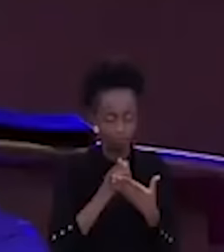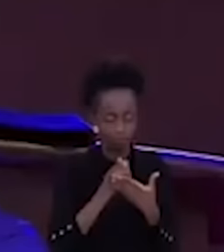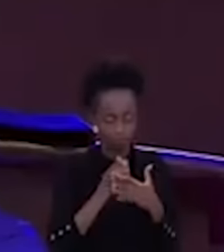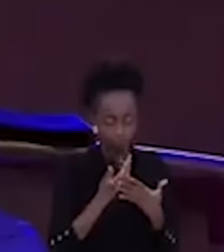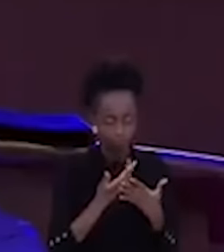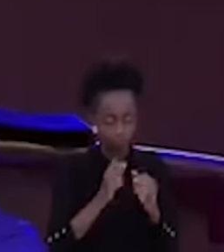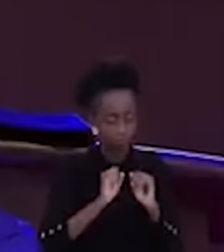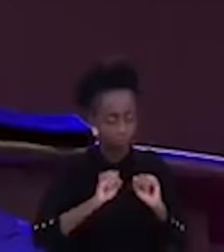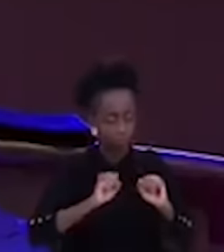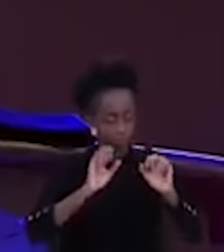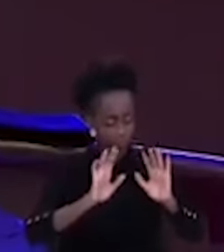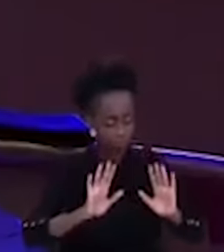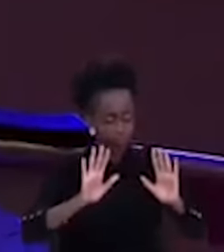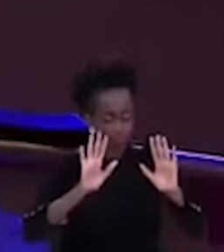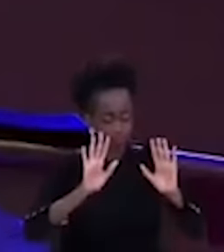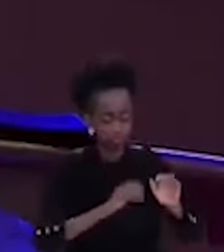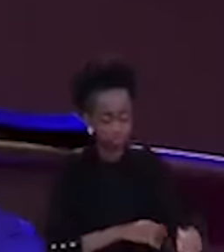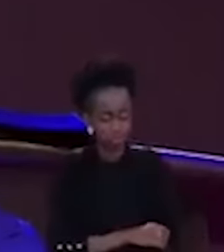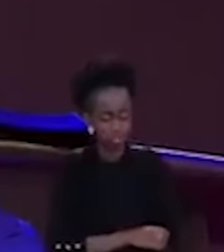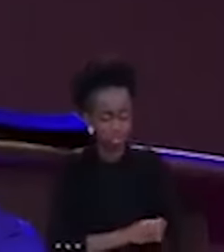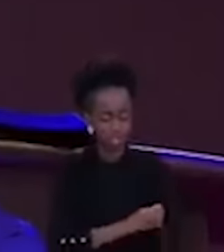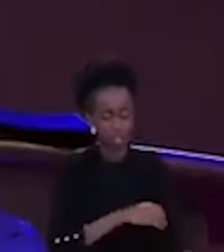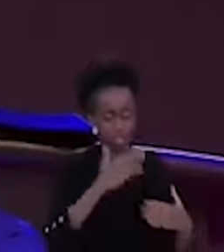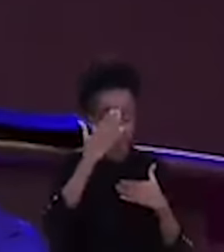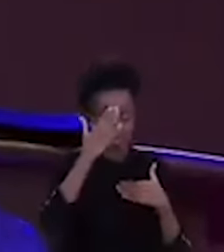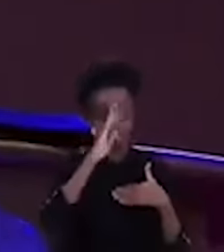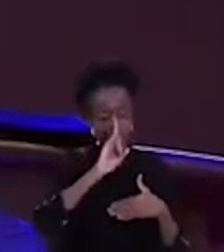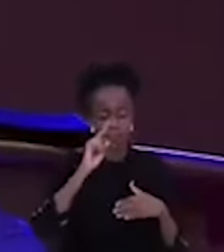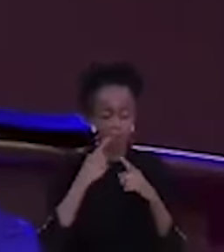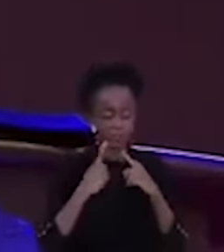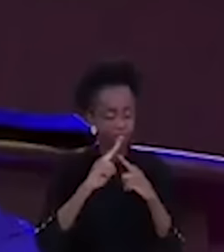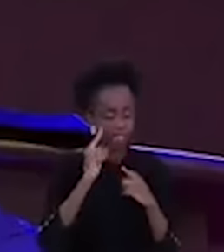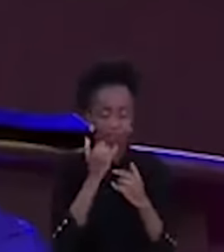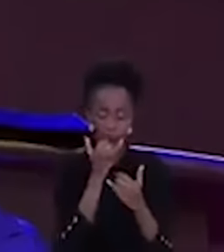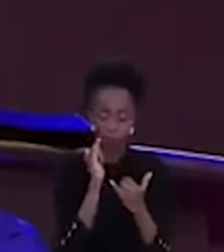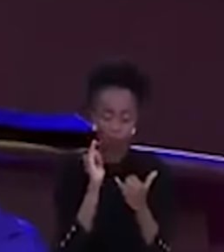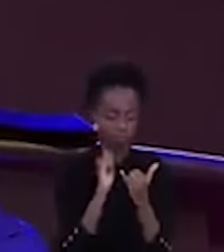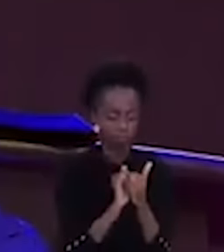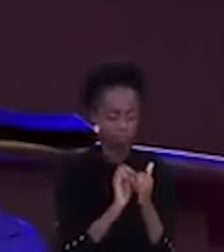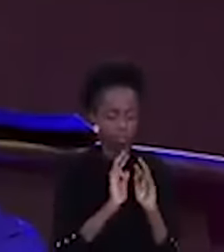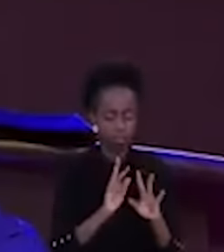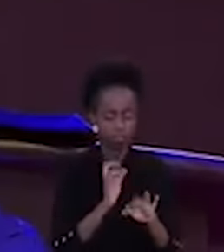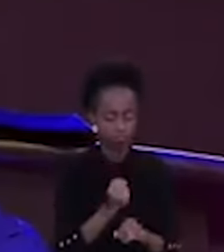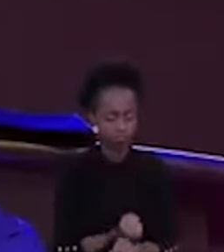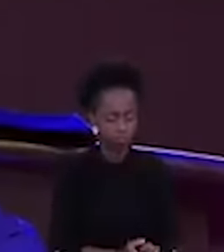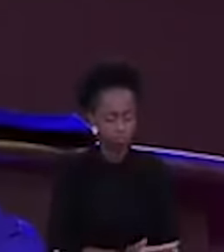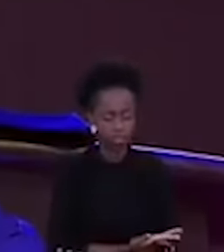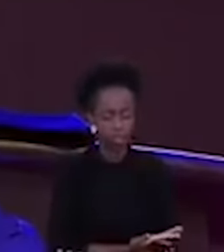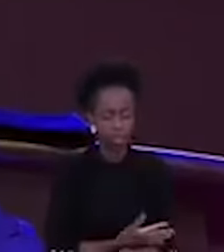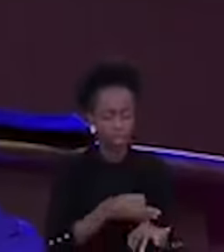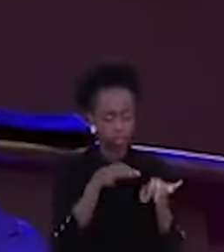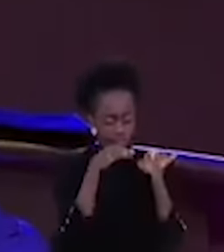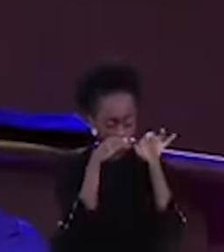Abra suas mãos e agradeça a Ele pelo perdão. não é uma emoção, meu amigo, é uma